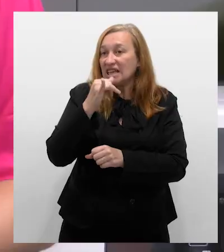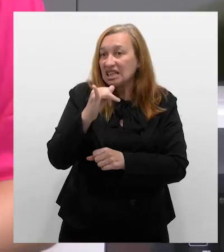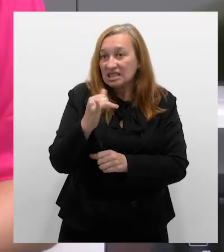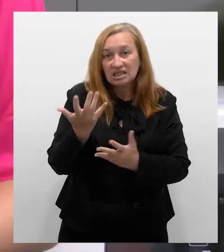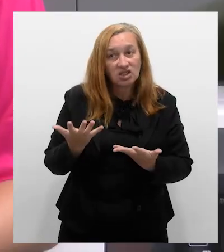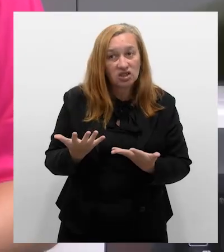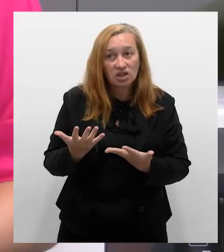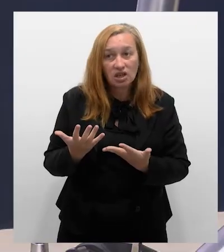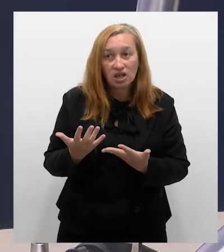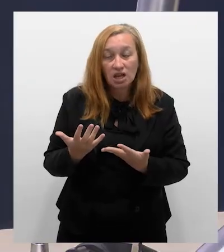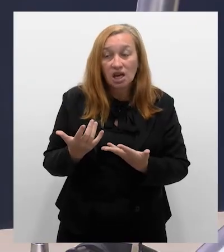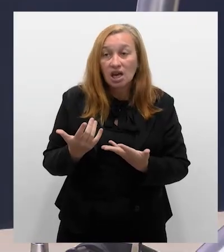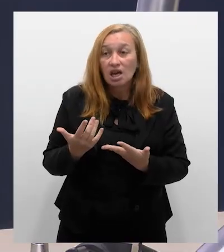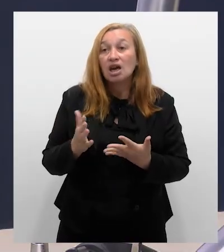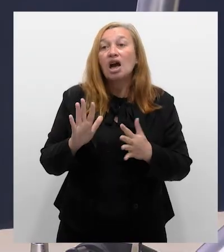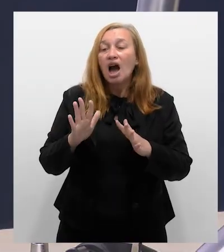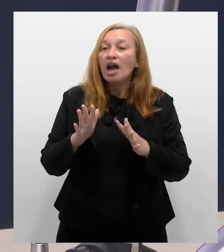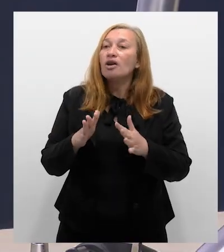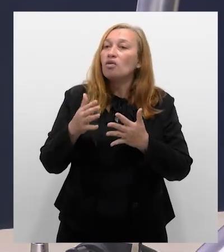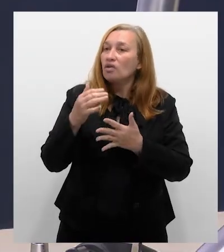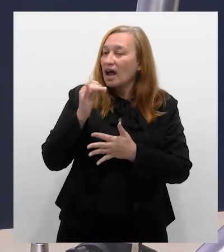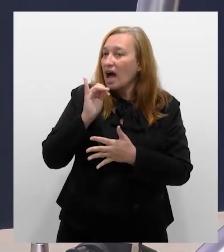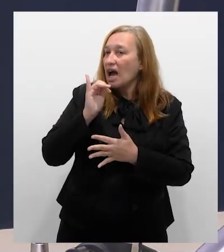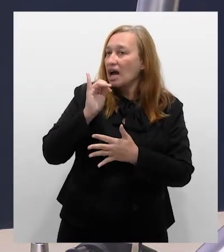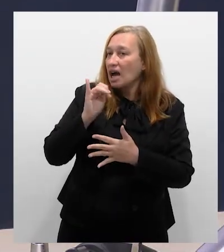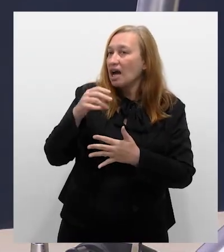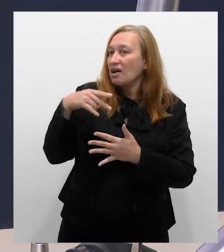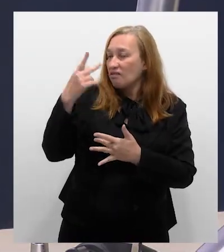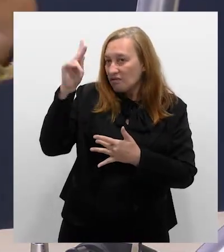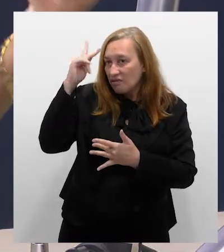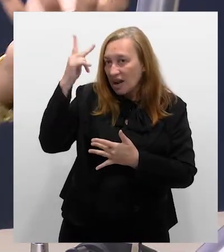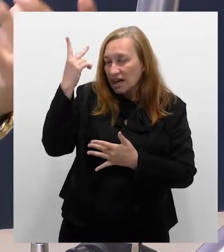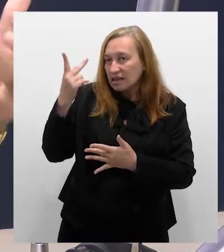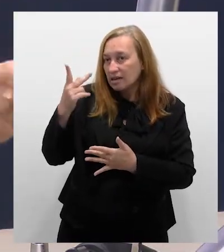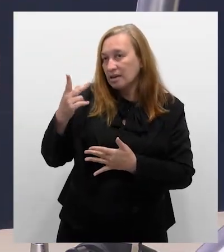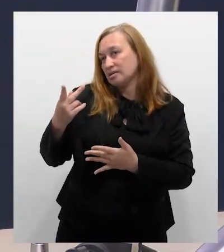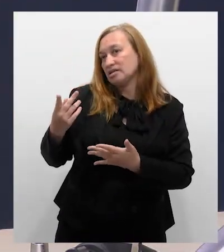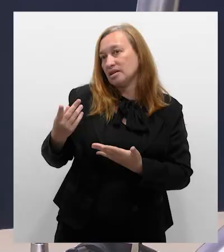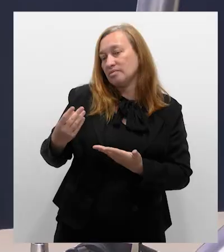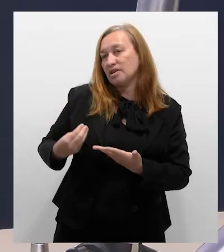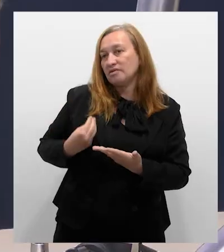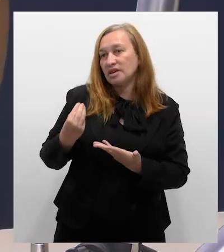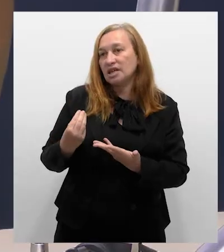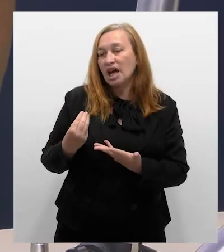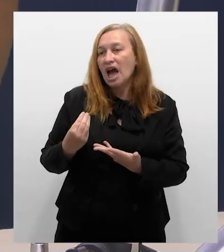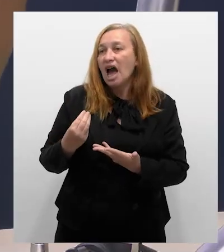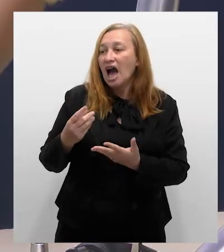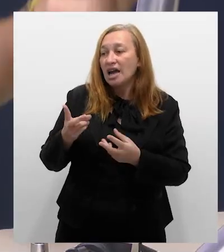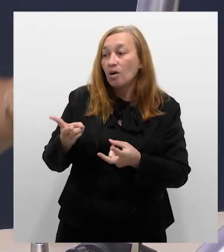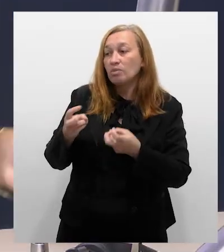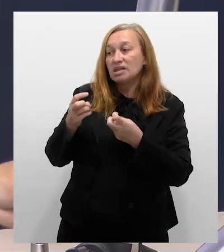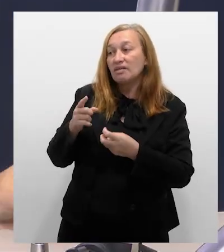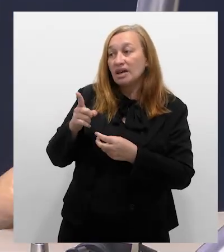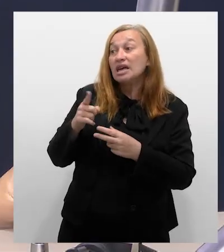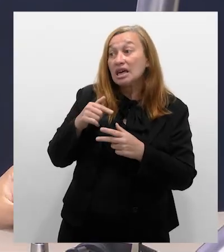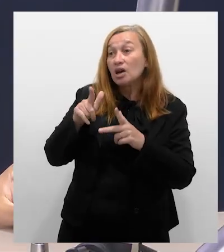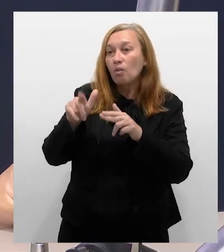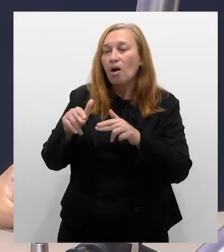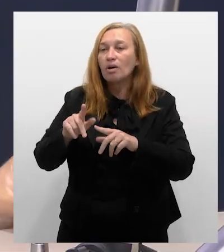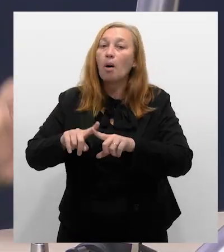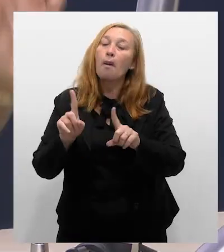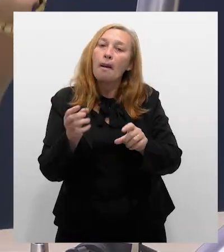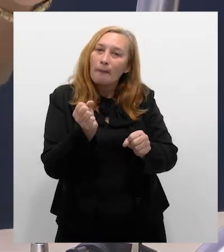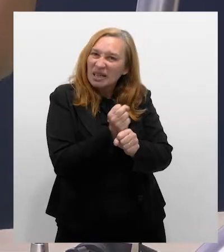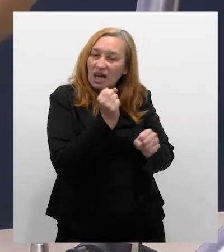tenho a formação também. E, pô, aí eu começo a contar histórias e eles começam a se identificar. O engenheiro virou para mim e falou